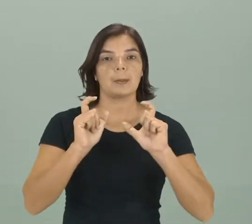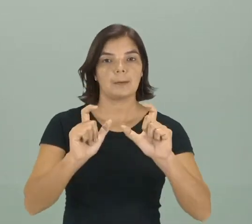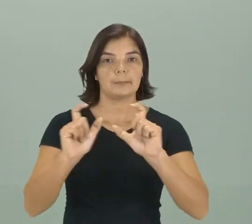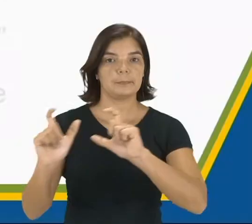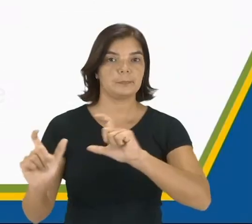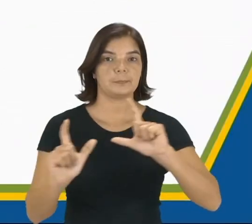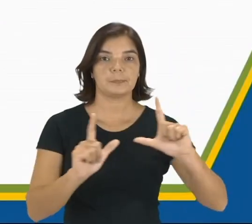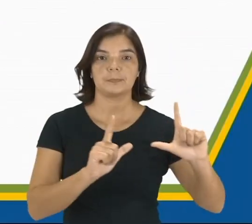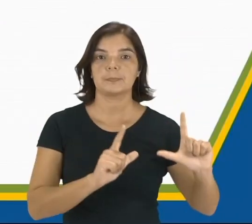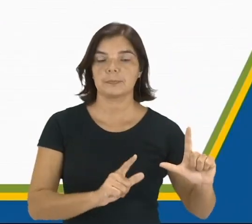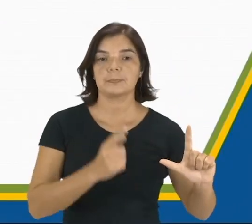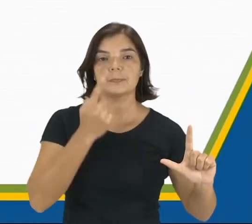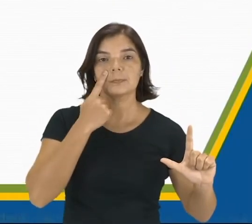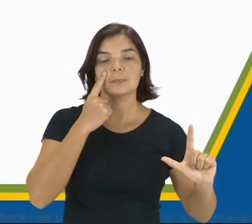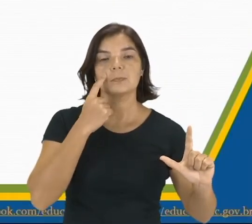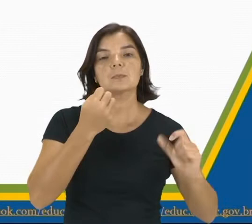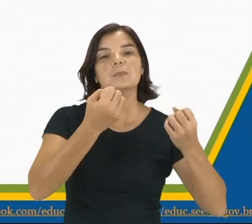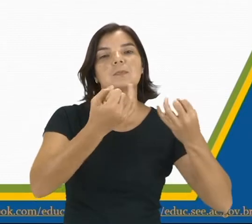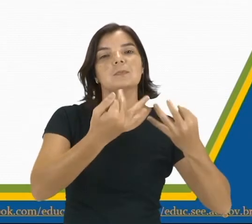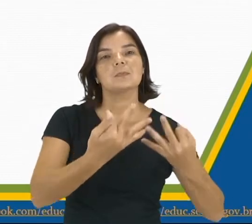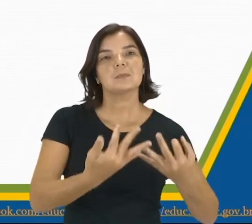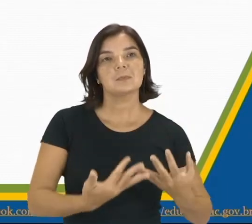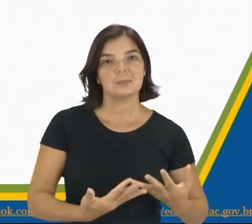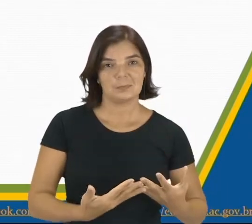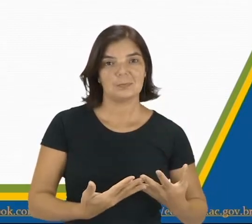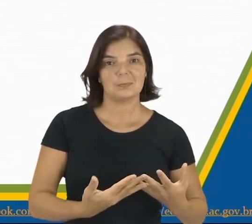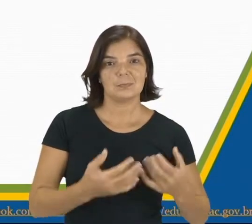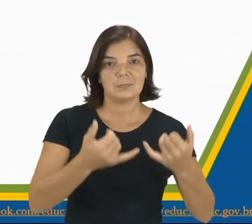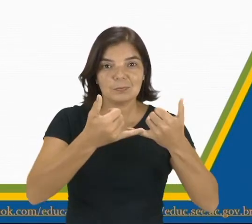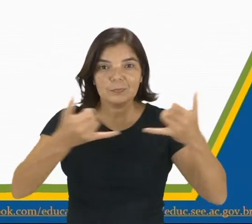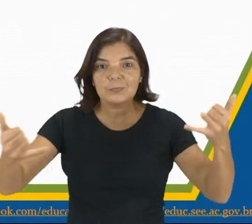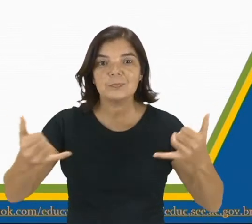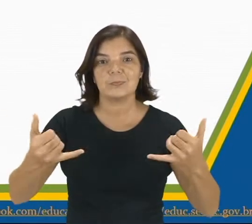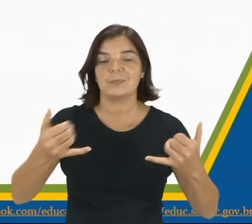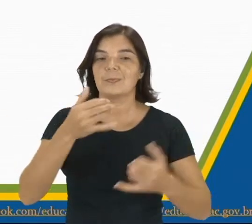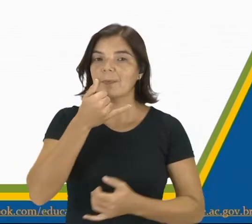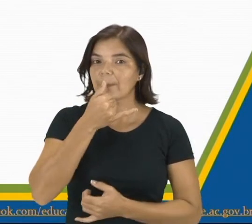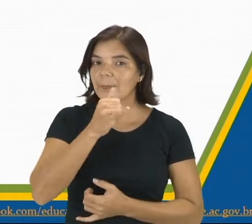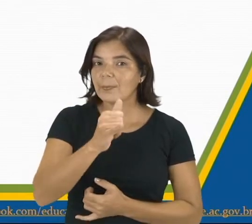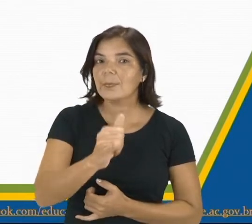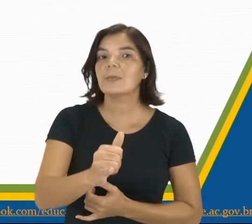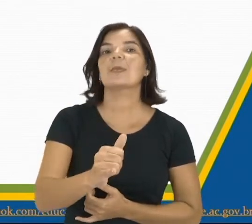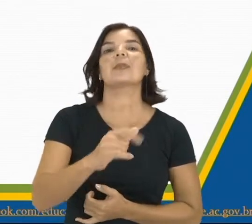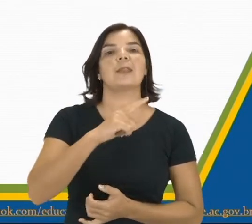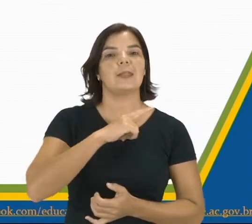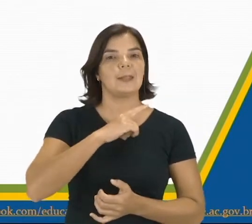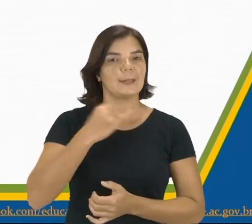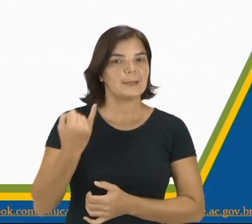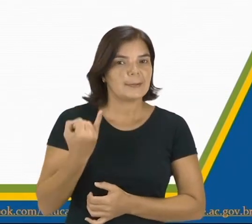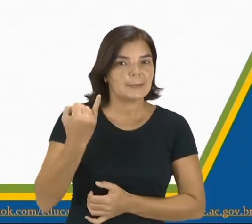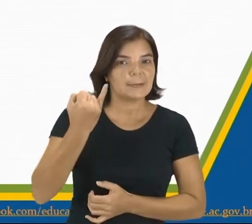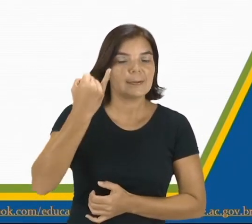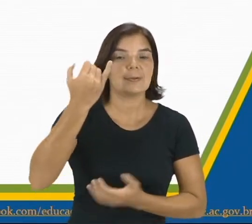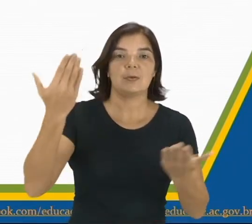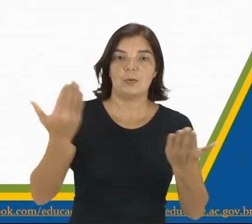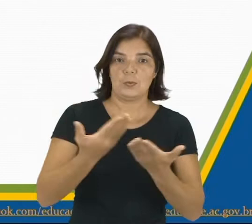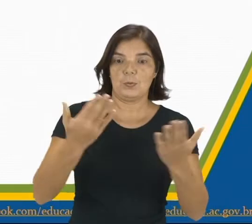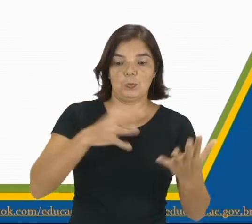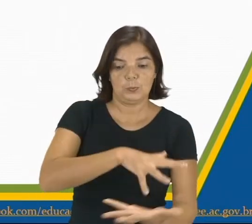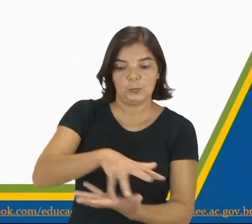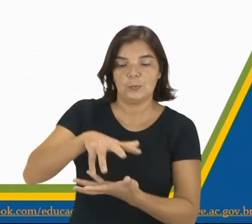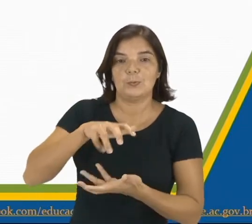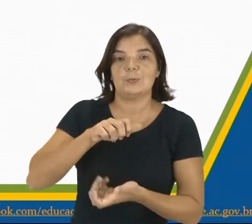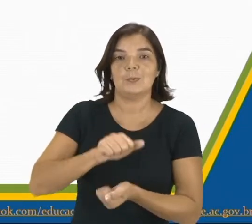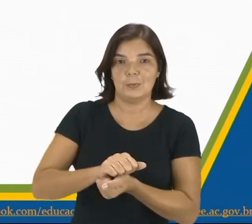para o slide, que nós vamos ver o conceito sobre a corrente elétrica. A corrente elétrica tem papel fundamental hoje no nosso